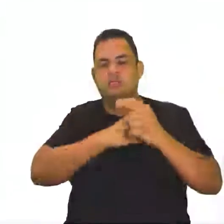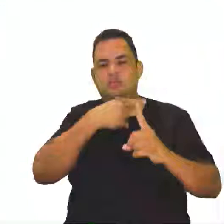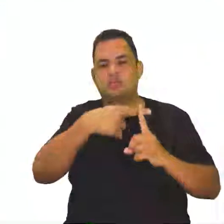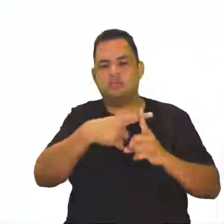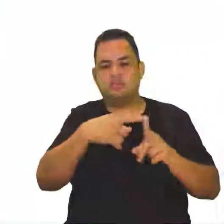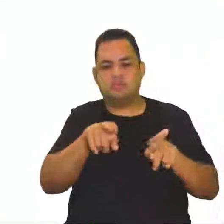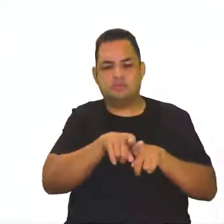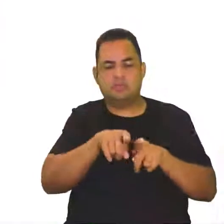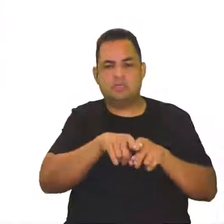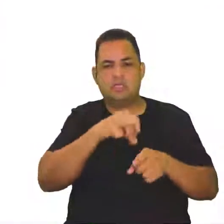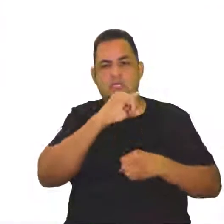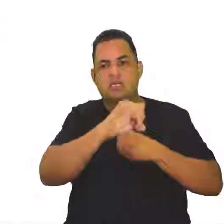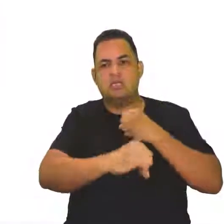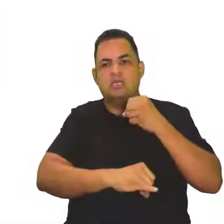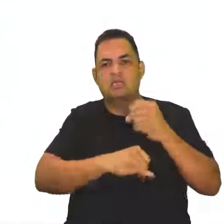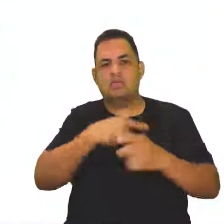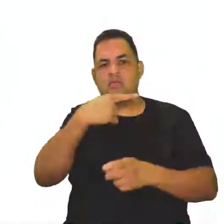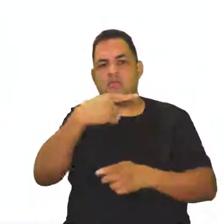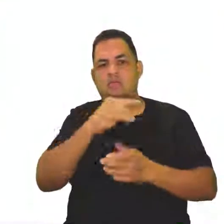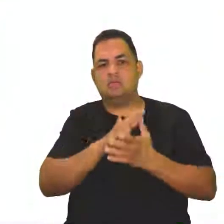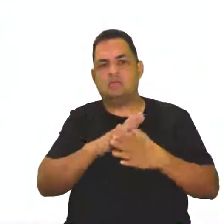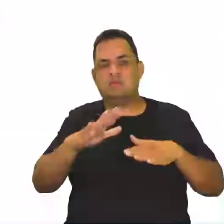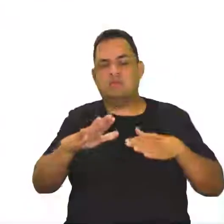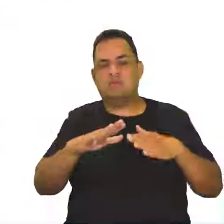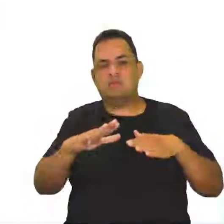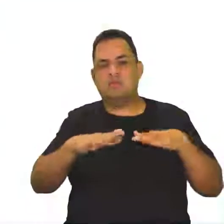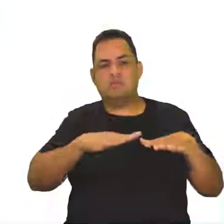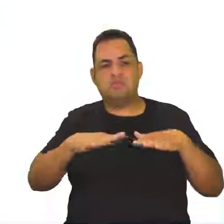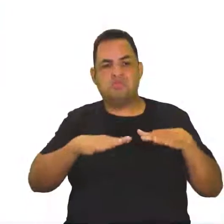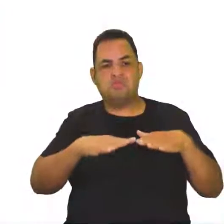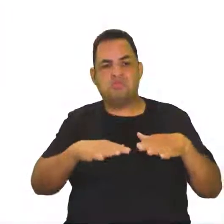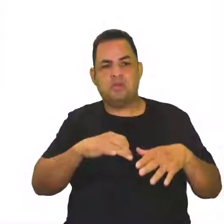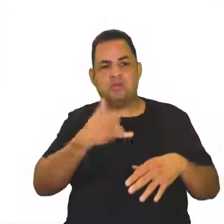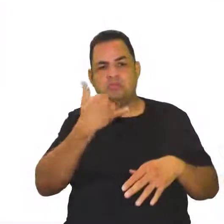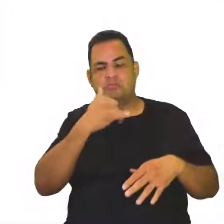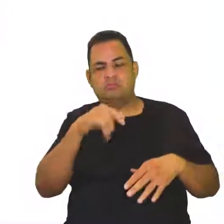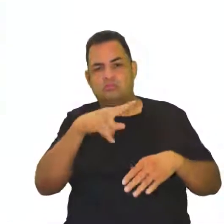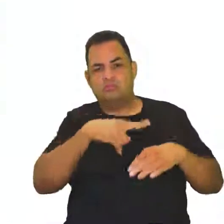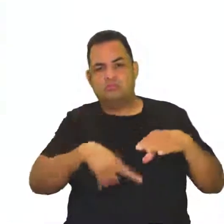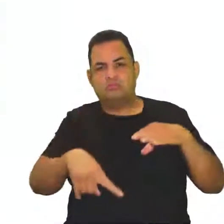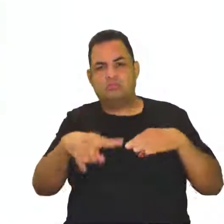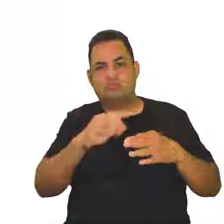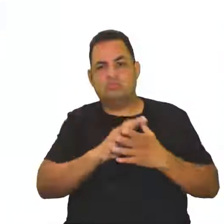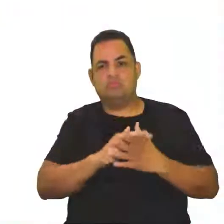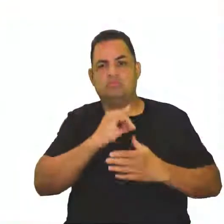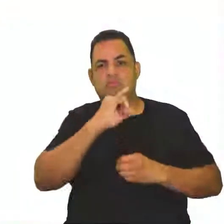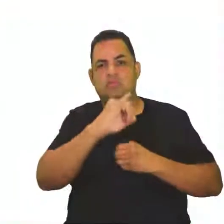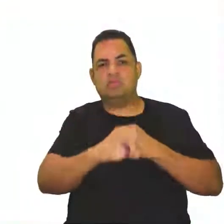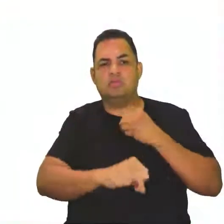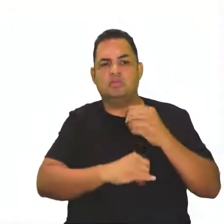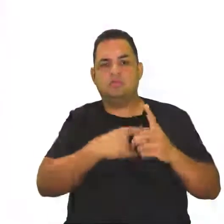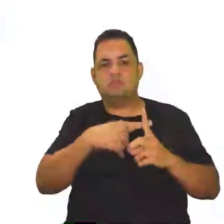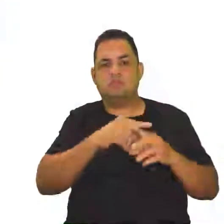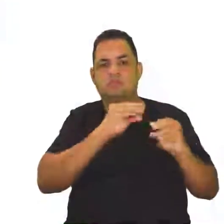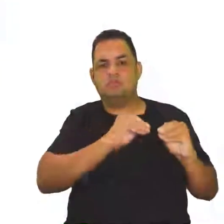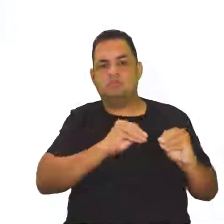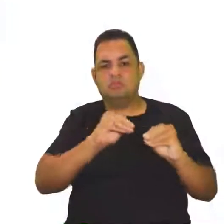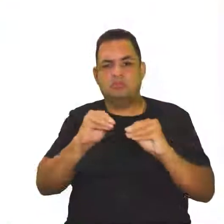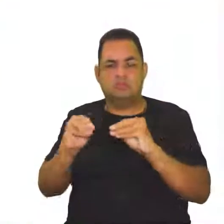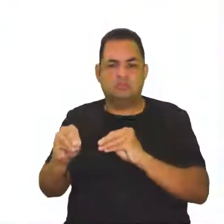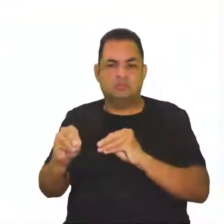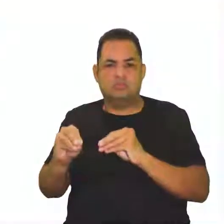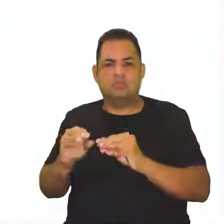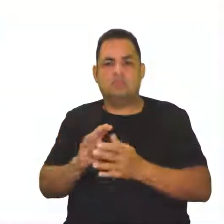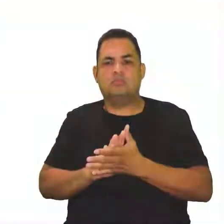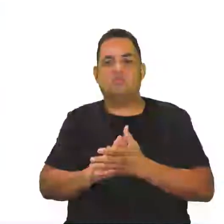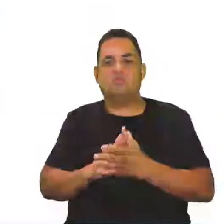terrestre movimenta estes íons. Os íons positivos deslocam-se, no caso, no sentido